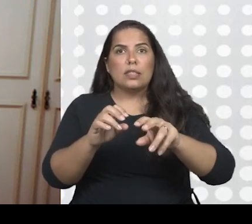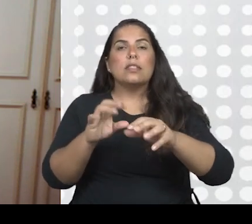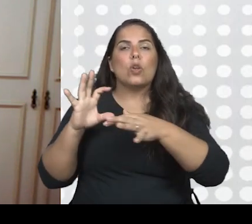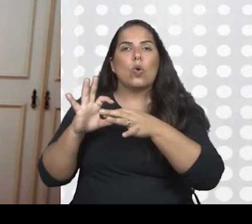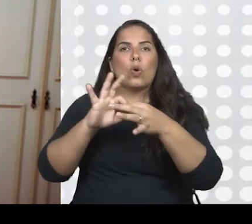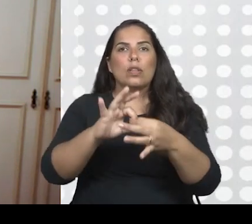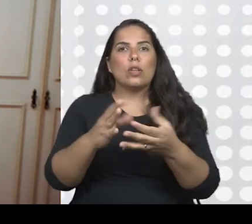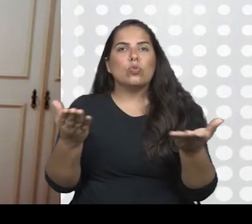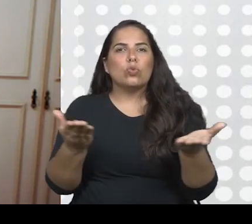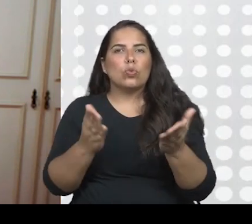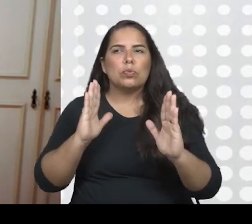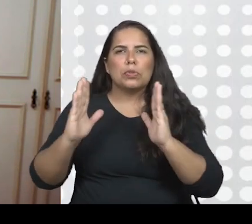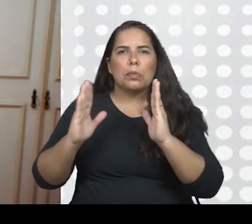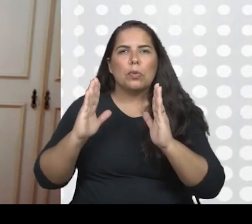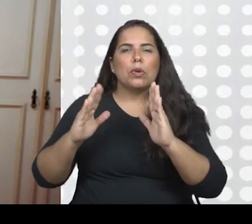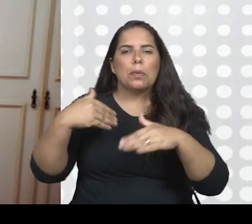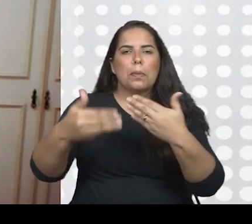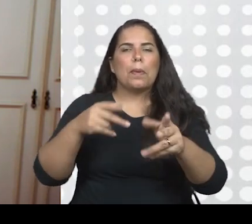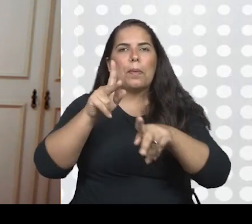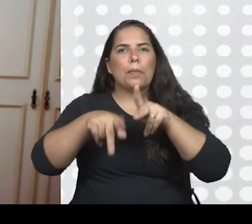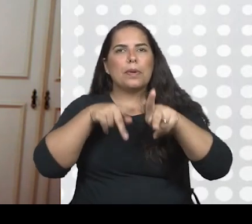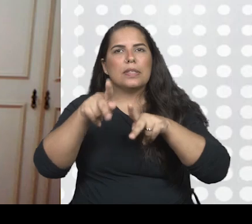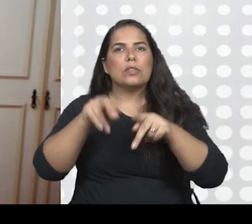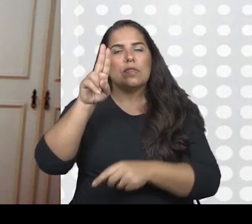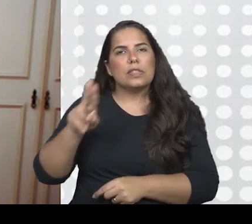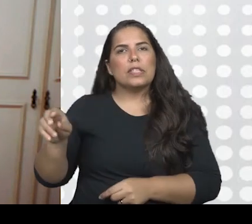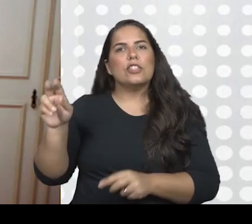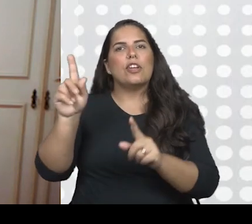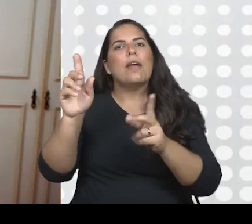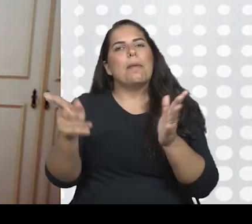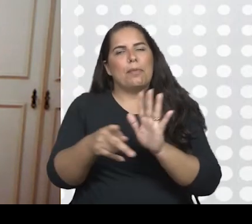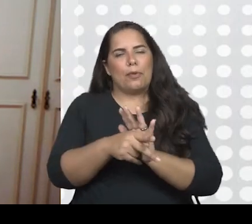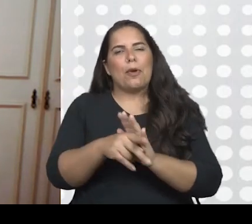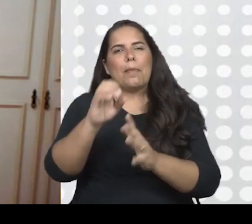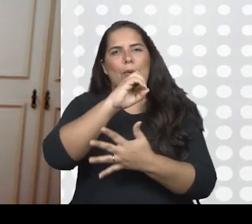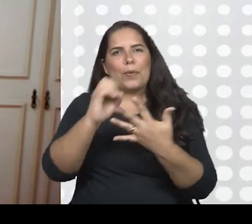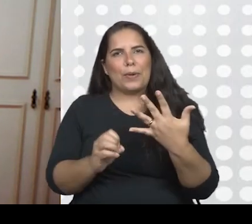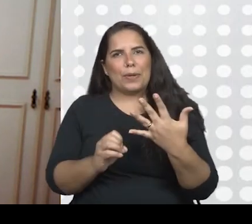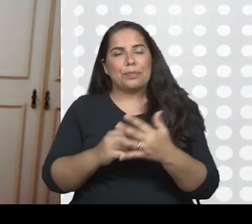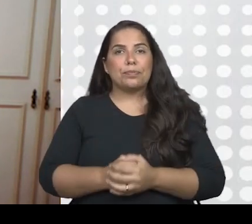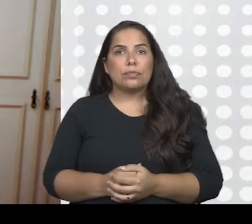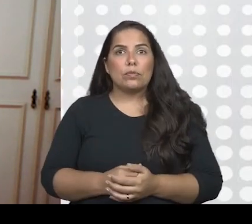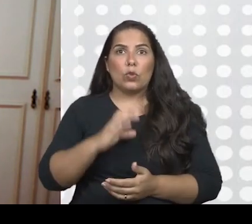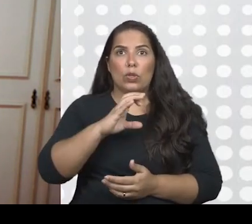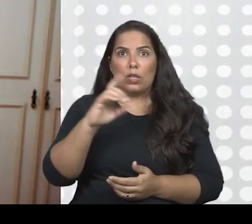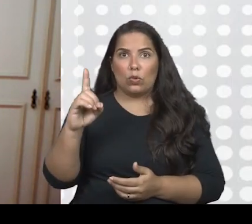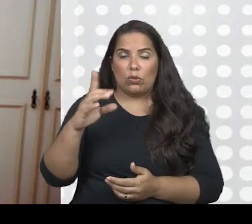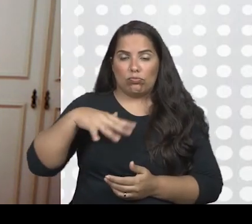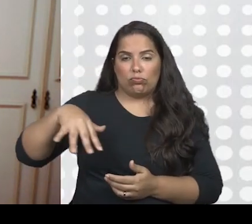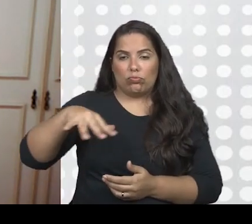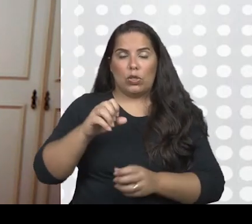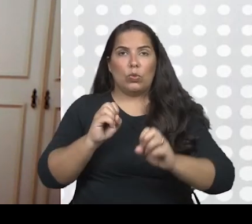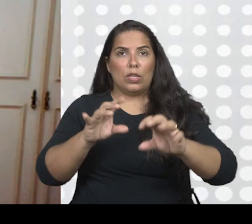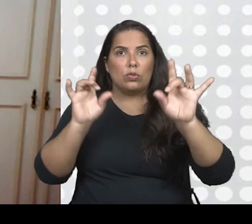Contextos Contemporâneos e Demandas Populares da Universidade Federal Rural do Rio de Janeiro. Coordena o Observatório